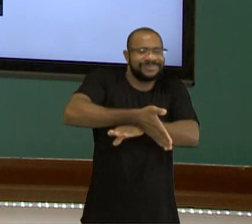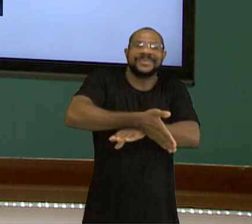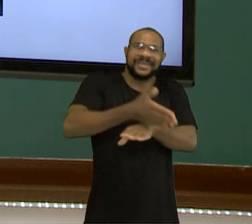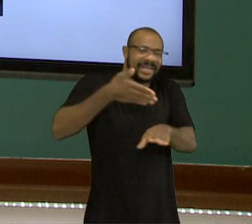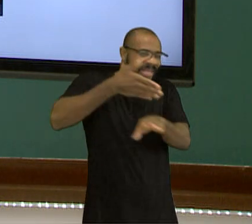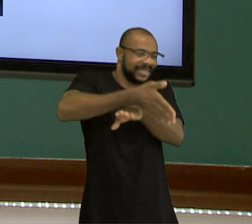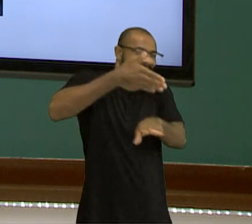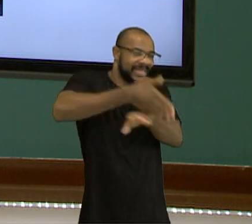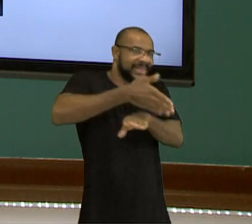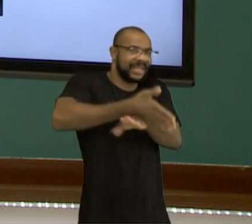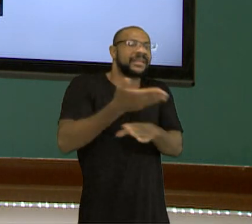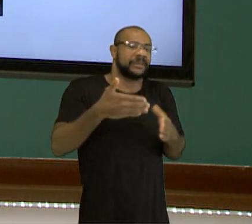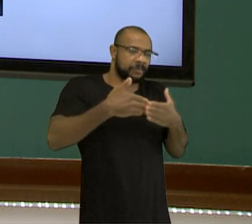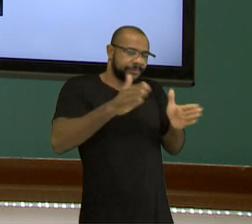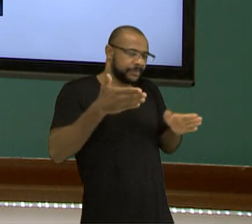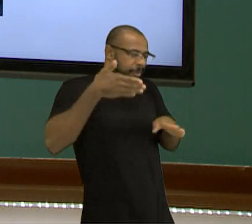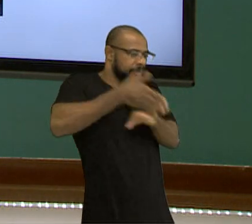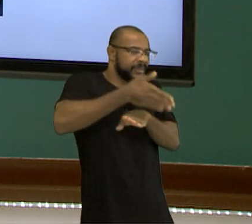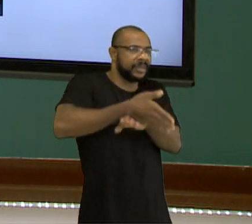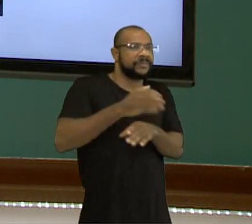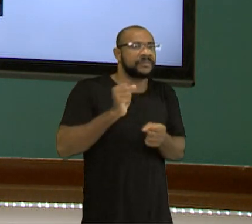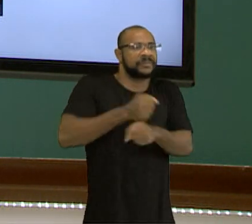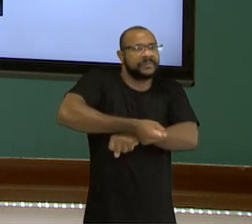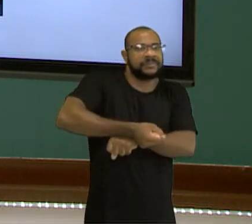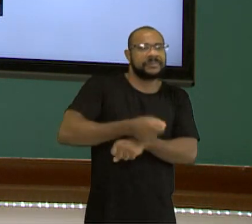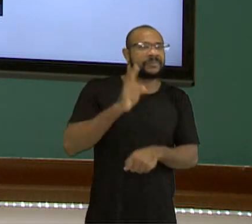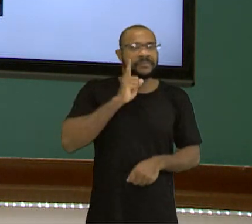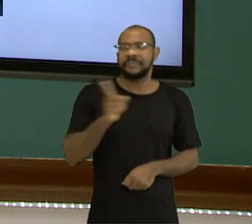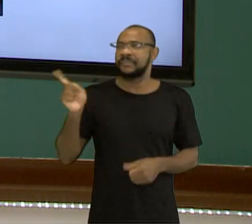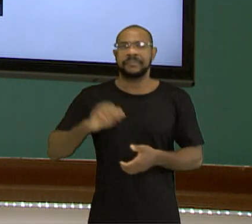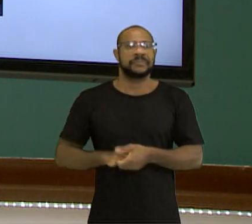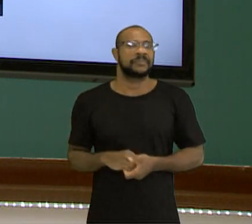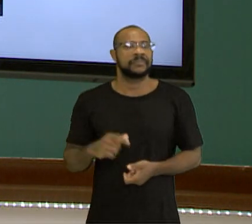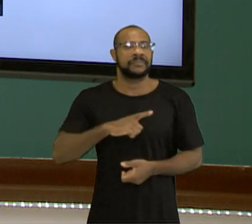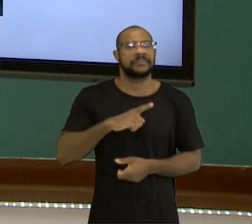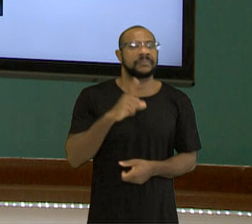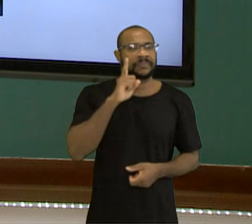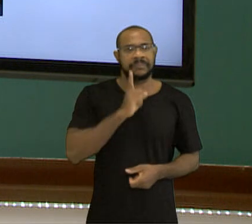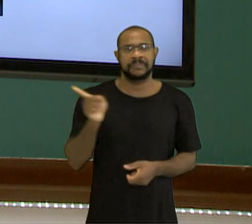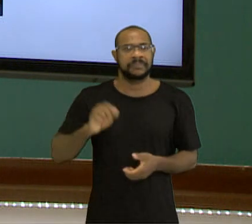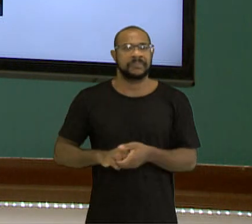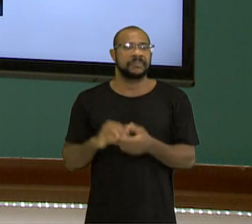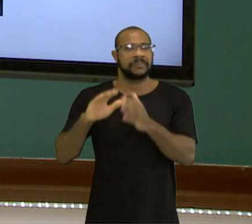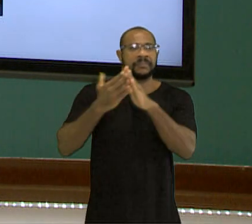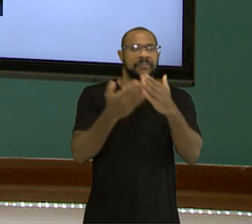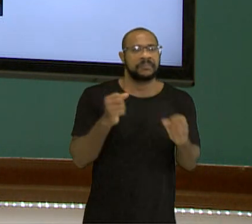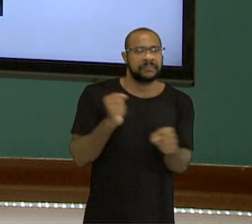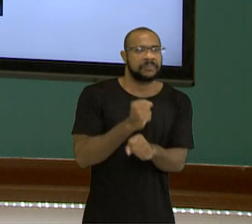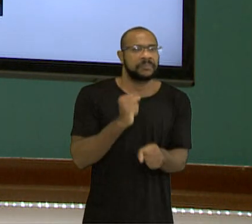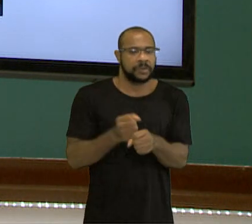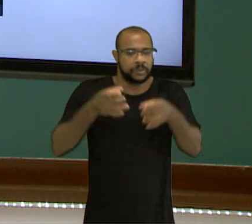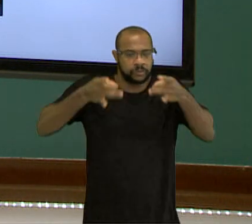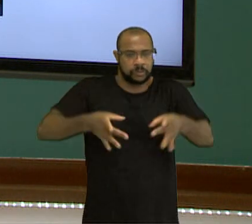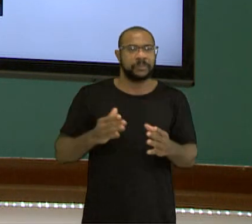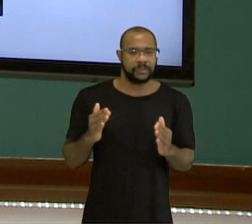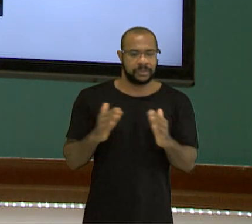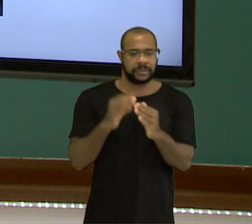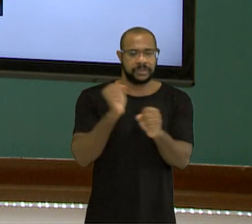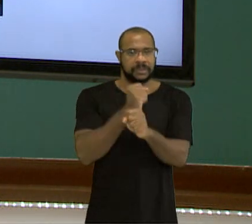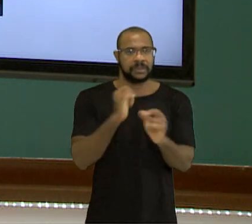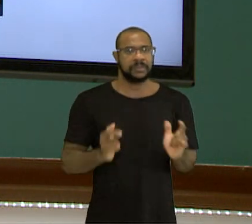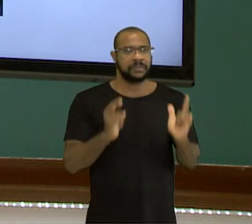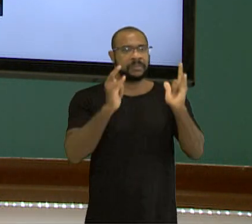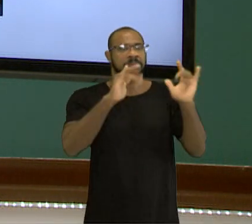o cais do Valongo no Rio de Janeiro. Então hoje a gente tem aí uma parte da construção que sobrou dessa construção, ele